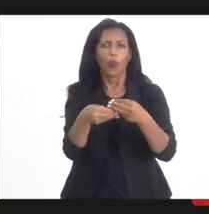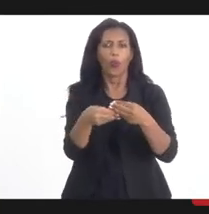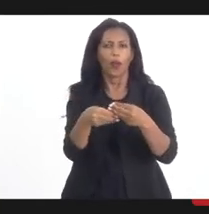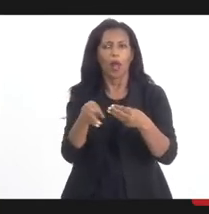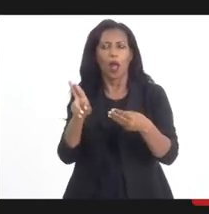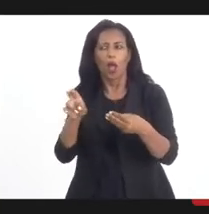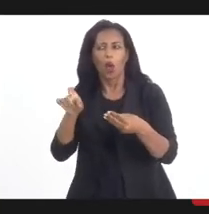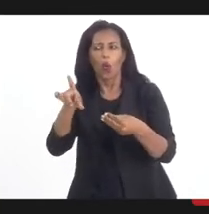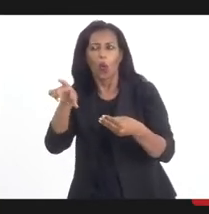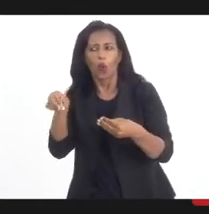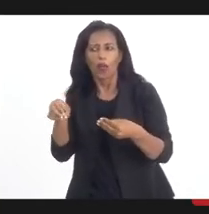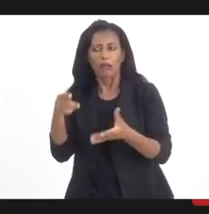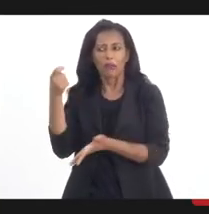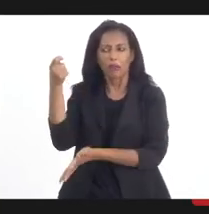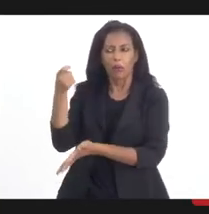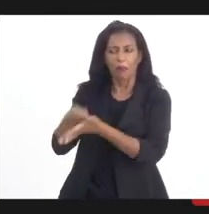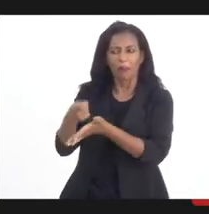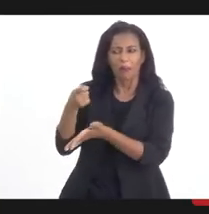UESO, que foi uma luta